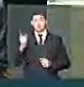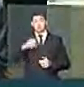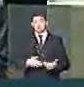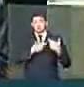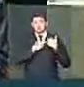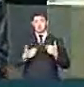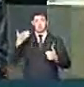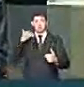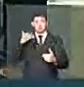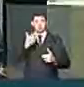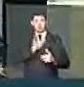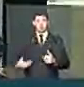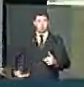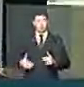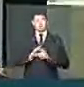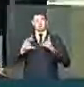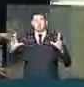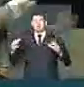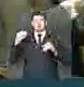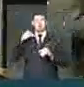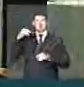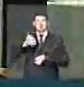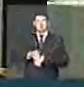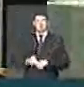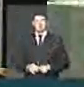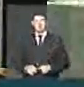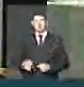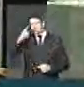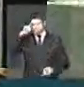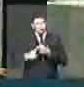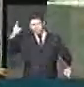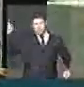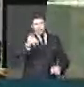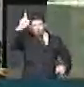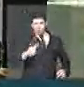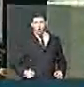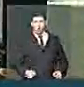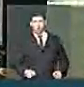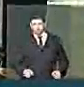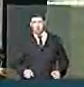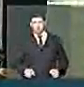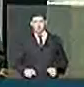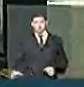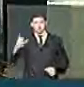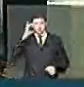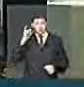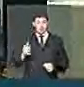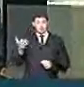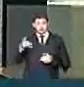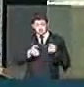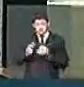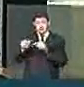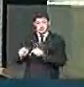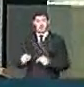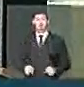papel dos bancos públicos e autonomia do Banco Central. Não concordamos com essa visão e, se Dilma enveredar por esse